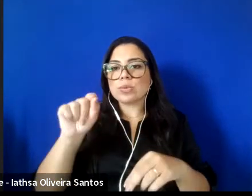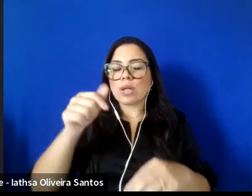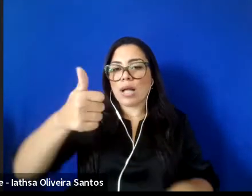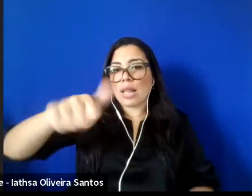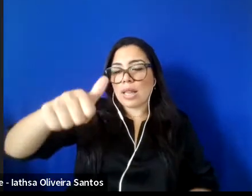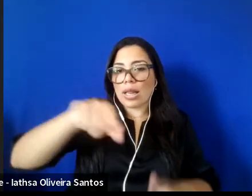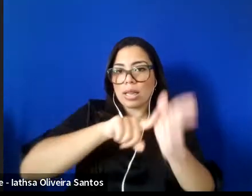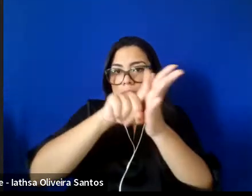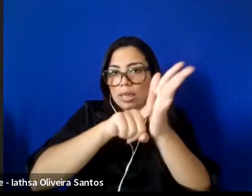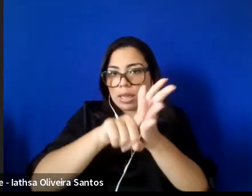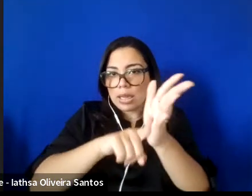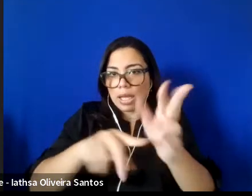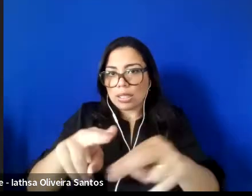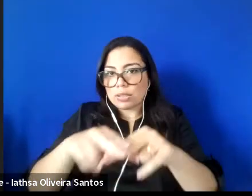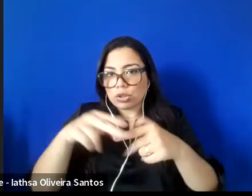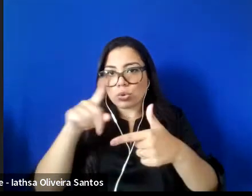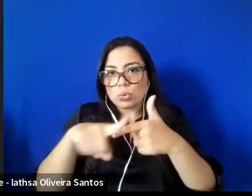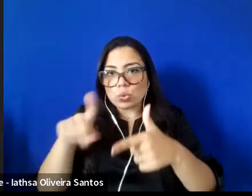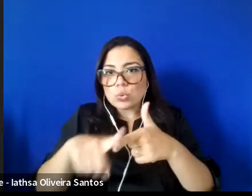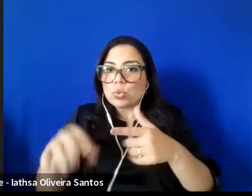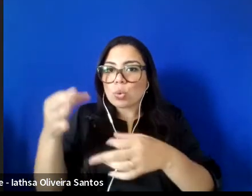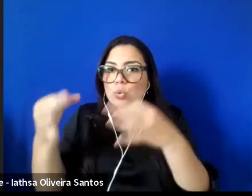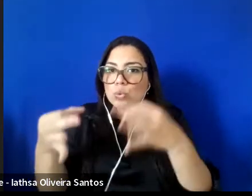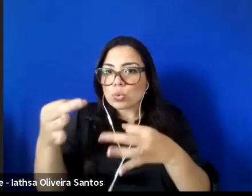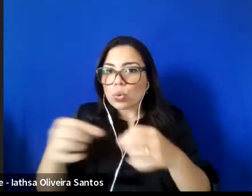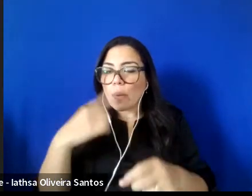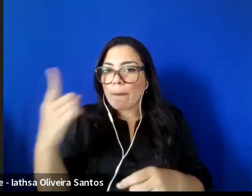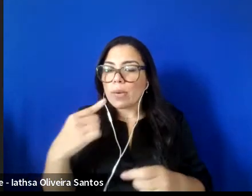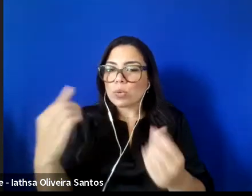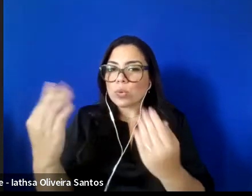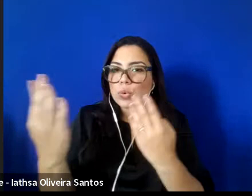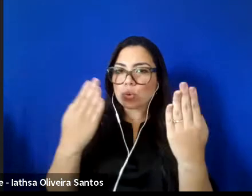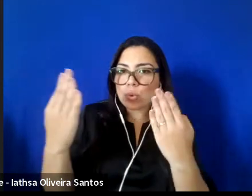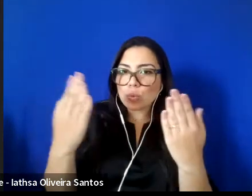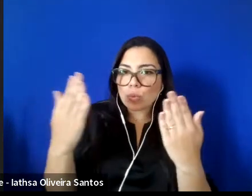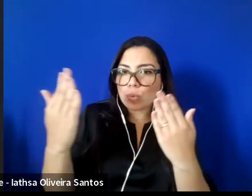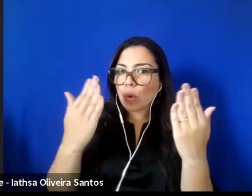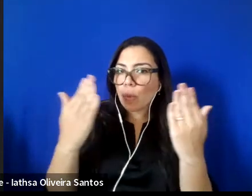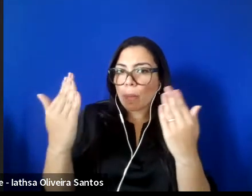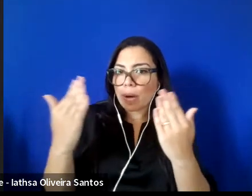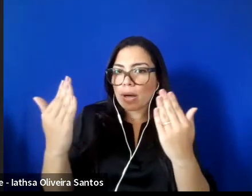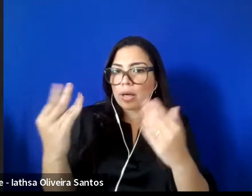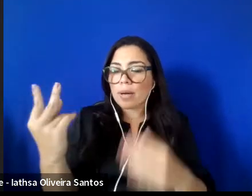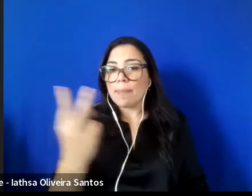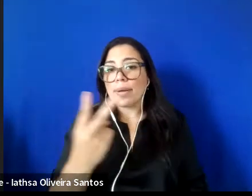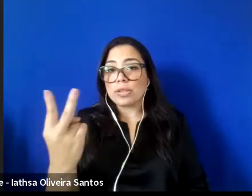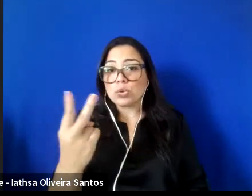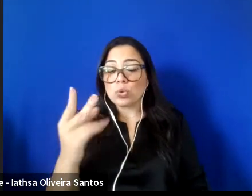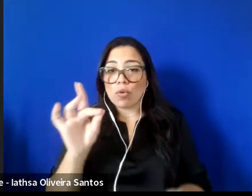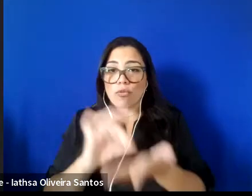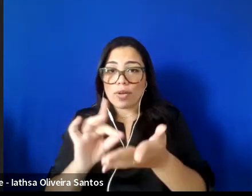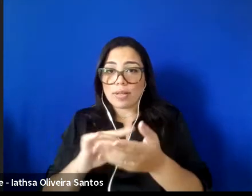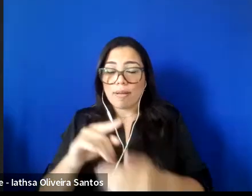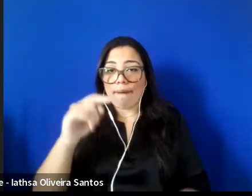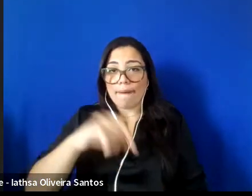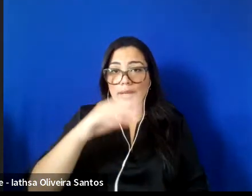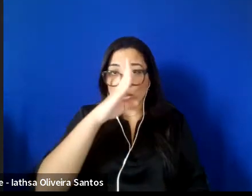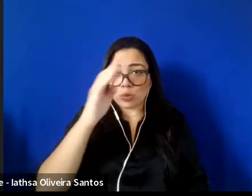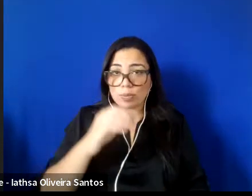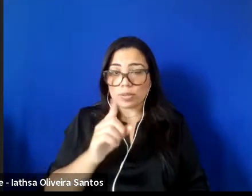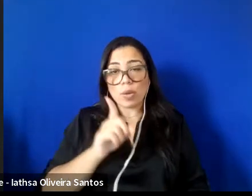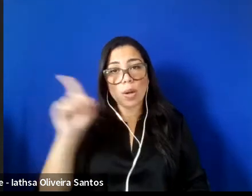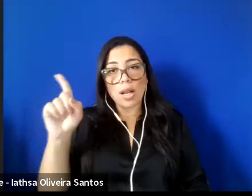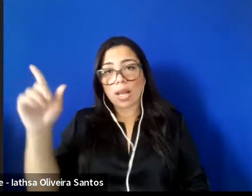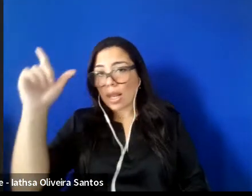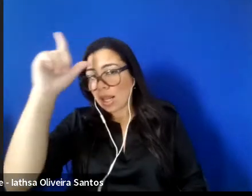casos jurisprudenciais para a gente comparar as duas realidades, aqui e na Alemanha, ver quais